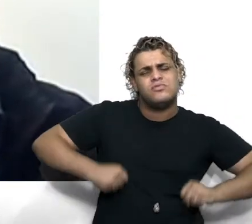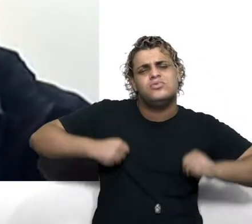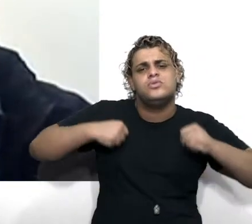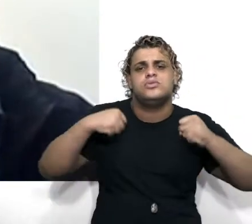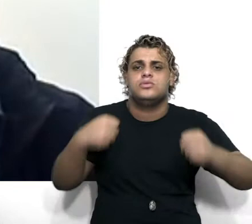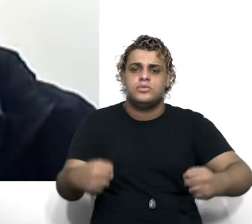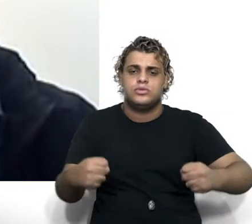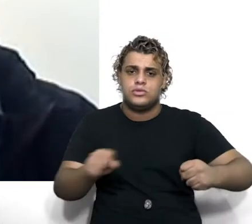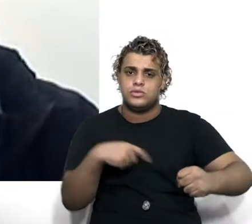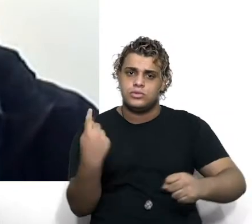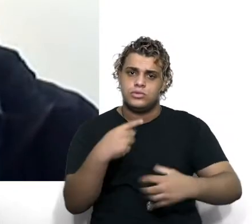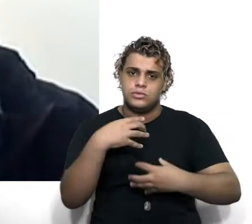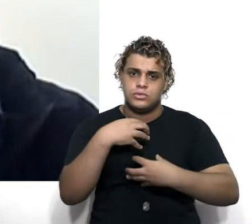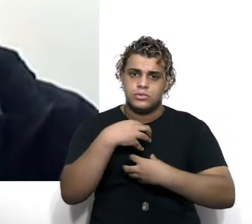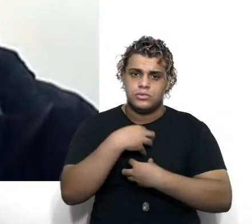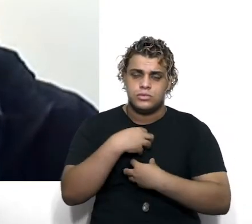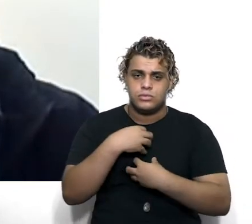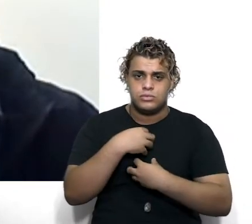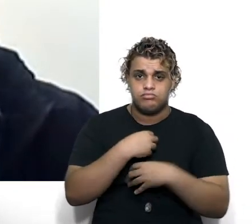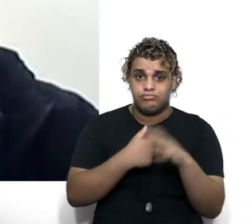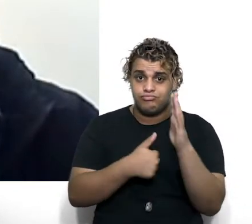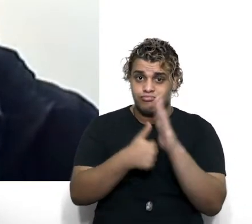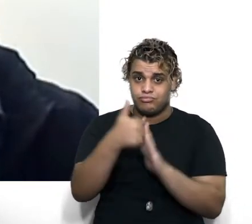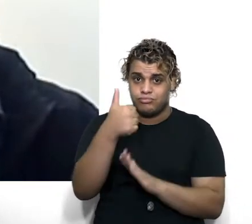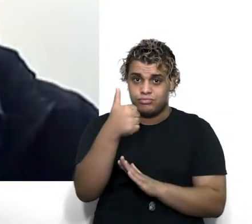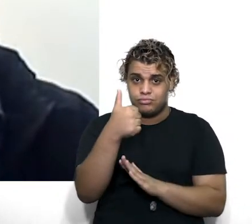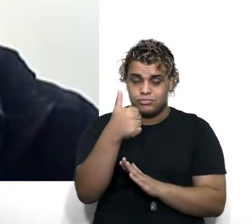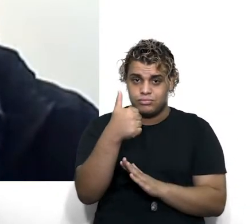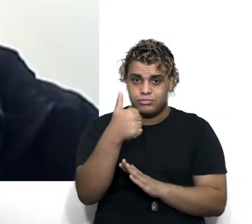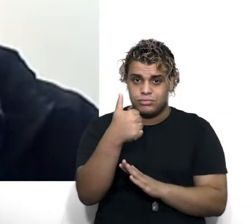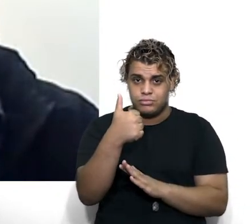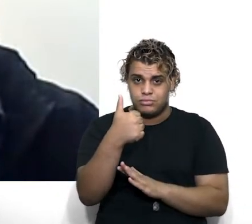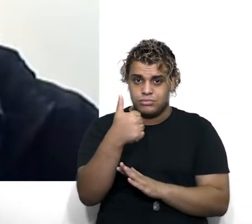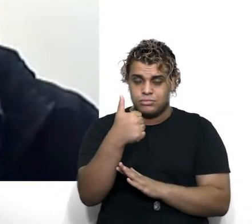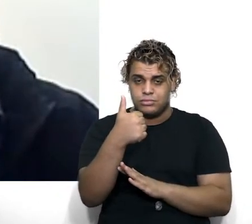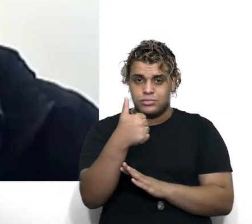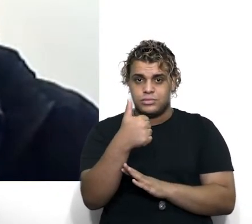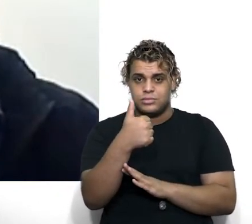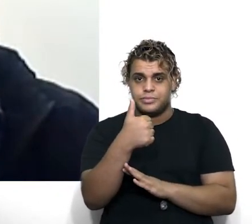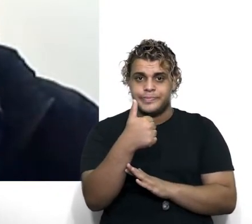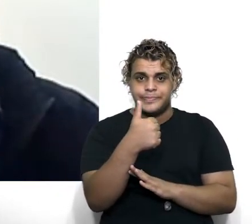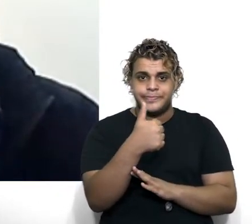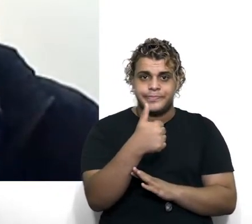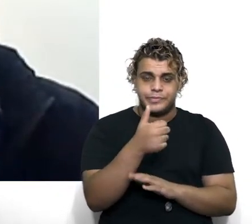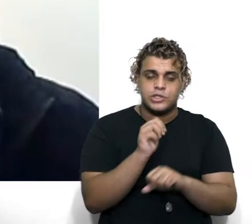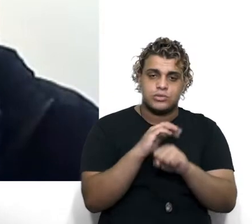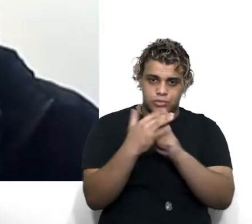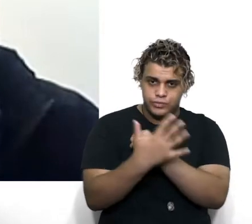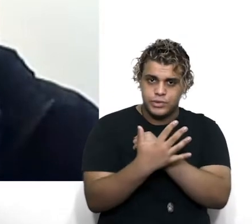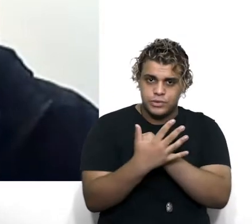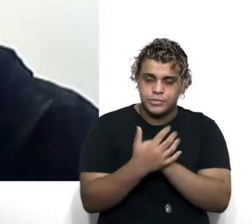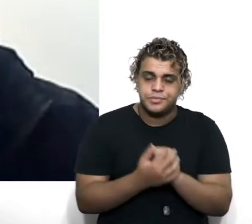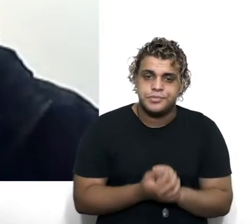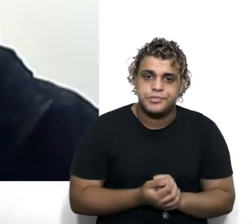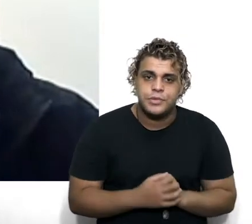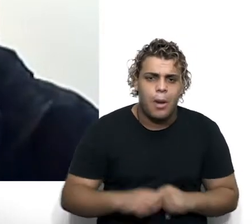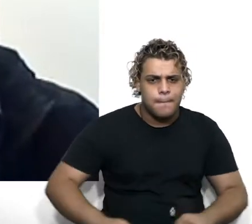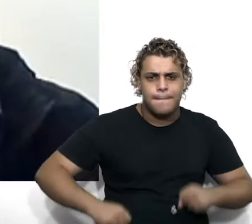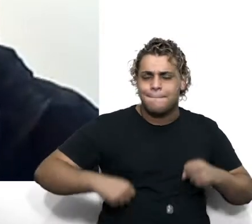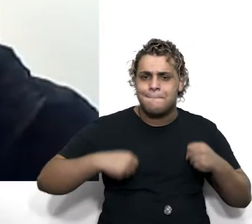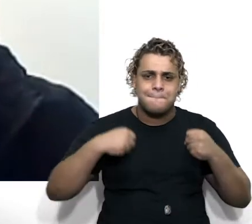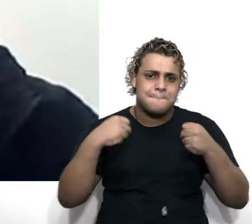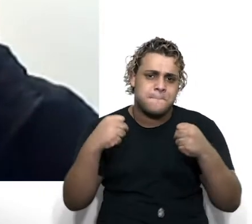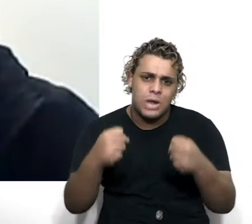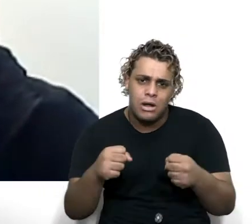no primeiro bombardeamento do vírus, é uma intensidade gigantesca que eu acho que tem a ver com